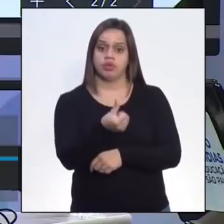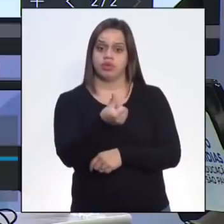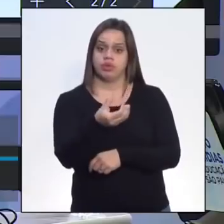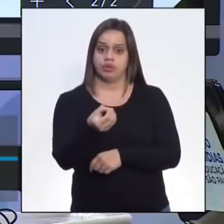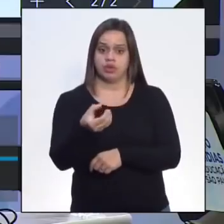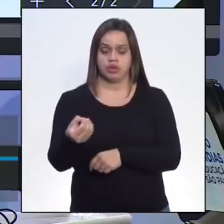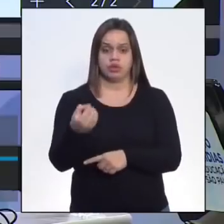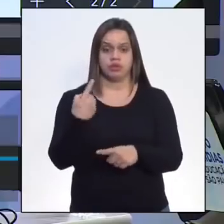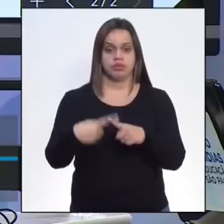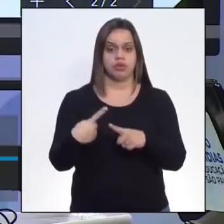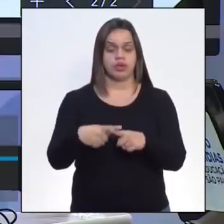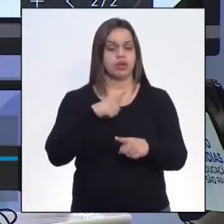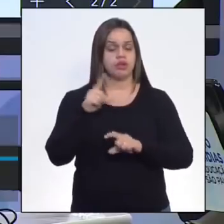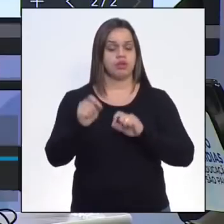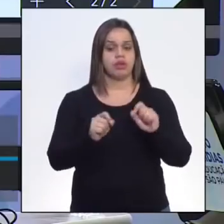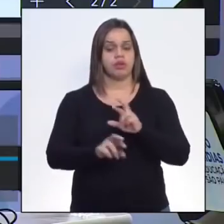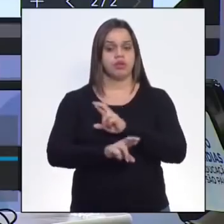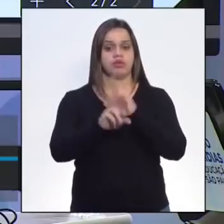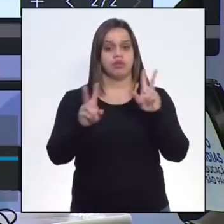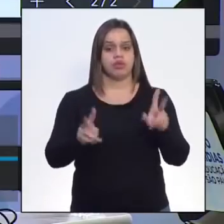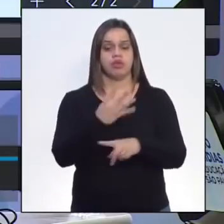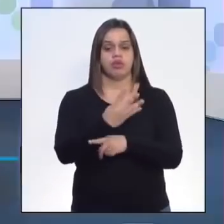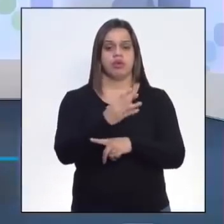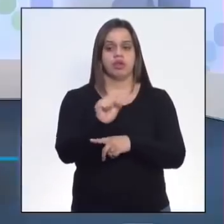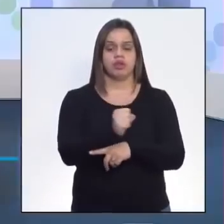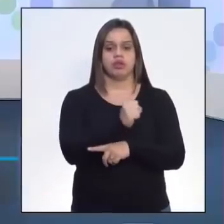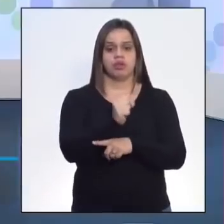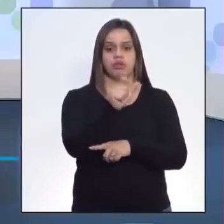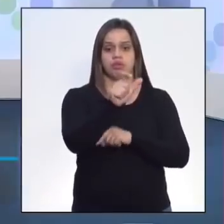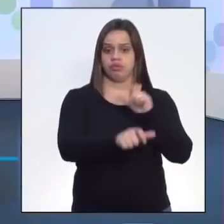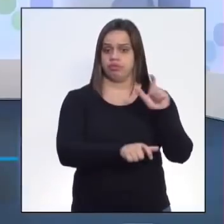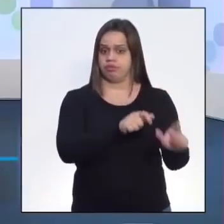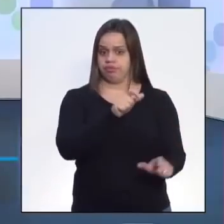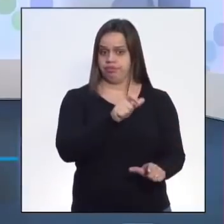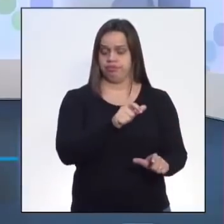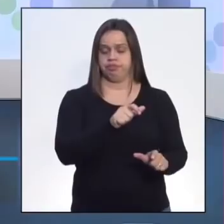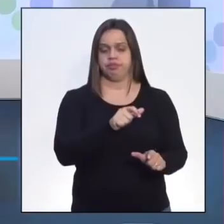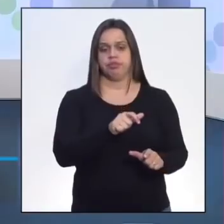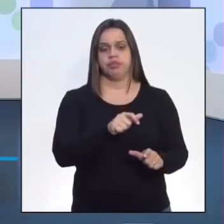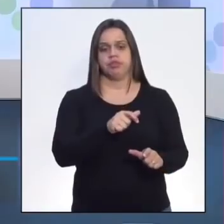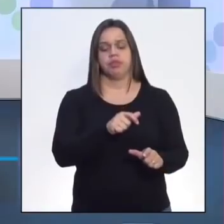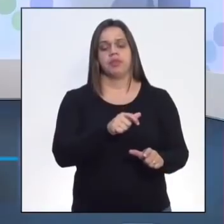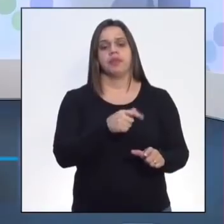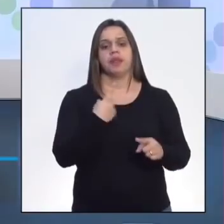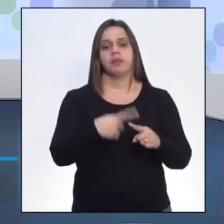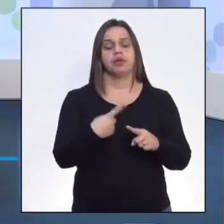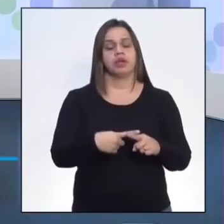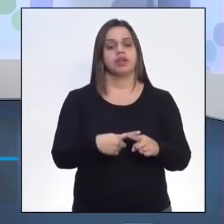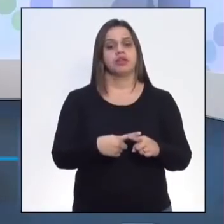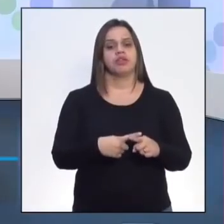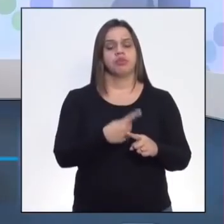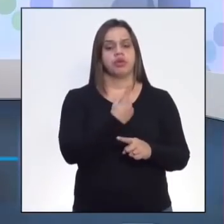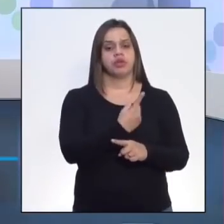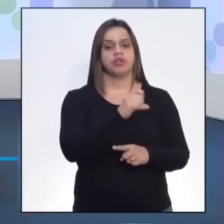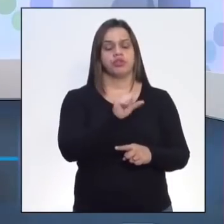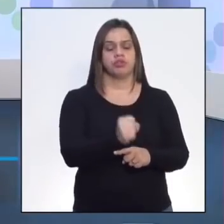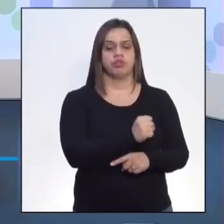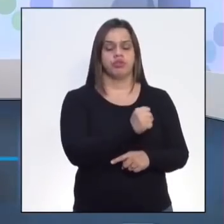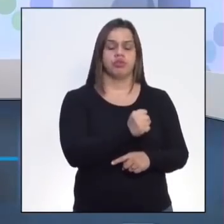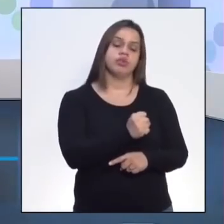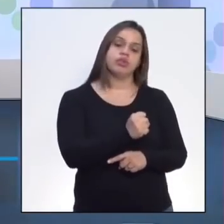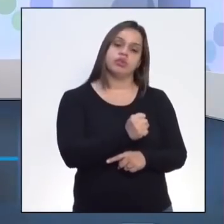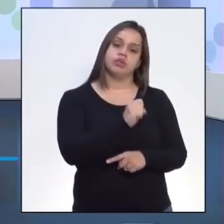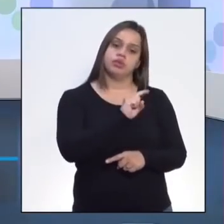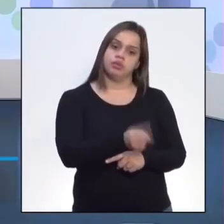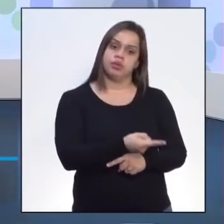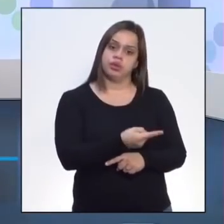18.600, porque a gente tem uma diferença aí só de 48 habitantes, não é? Se a gente coloca 18.000, já são 648 habitantes. É